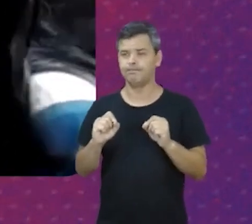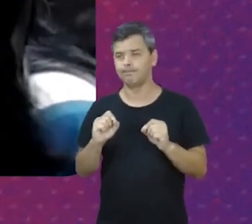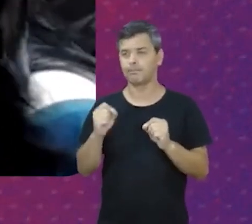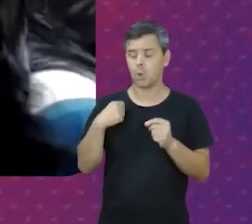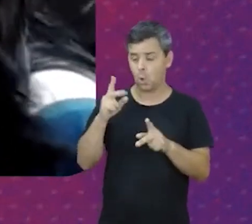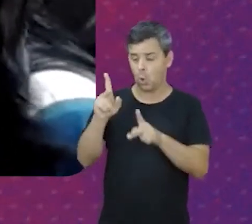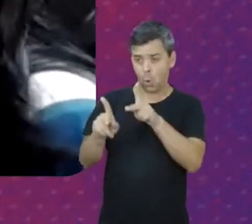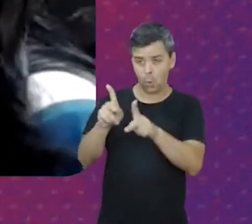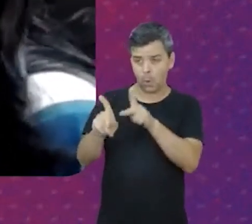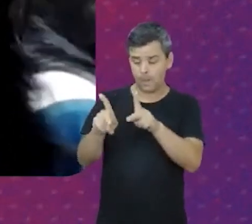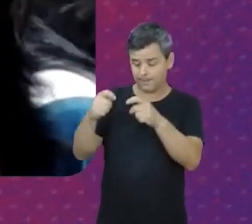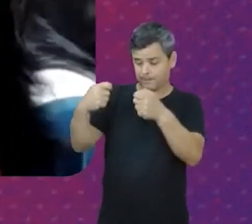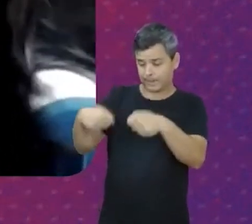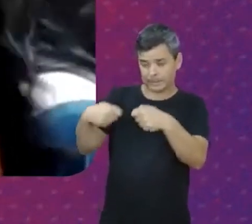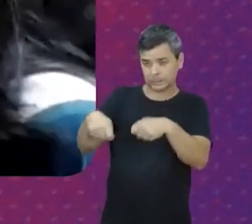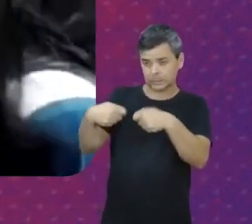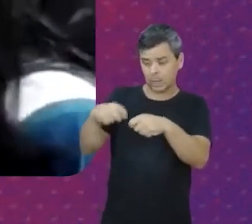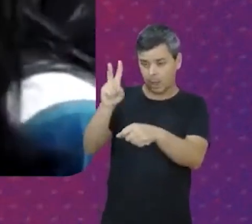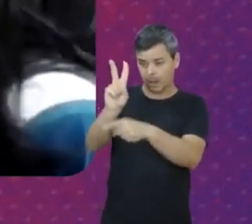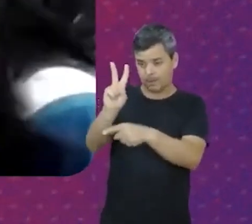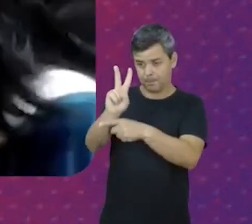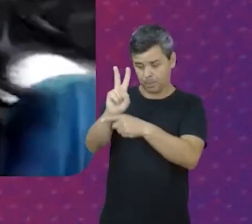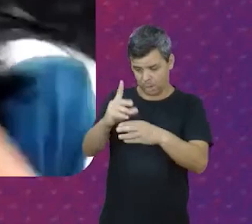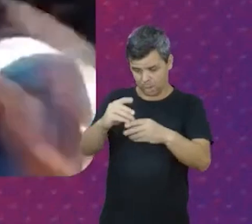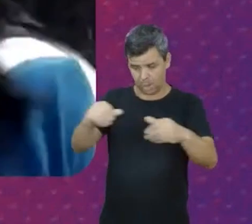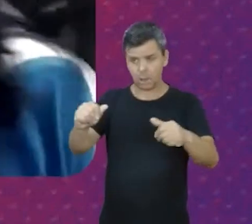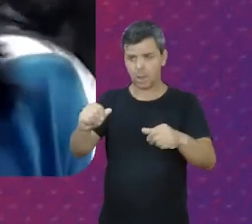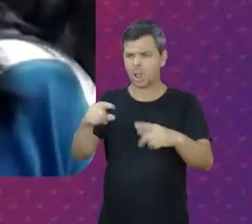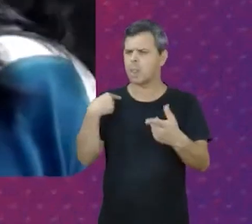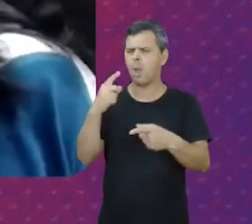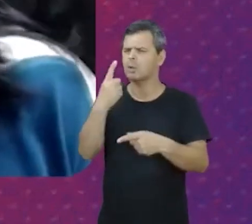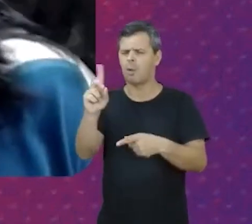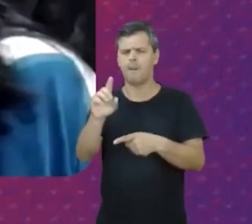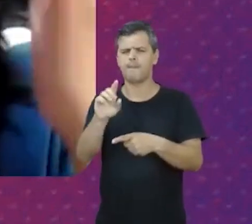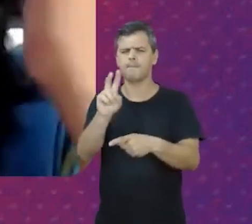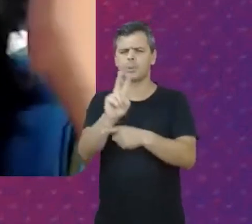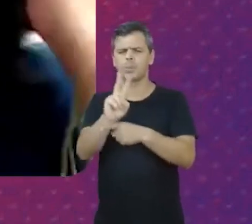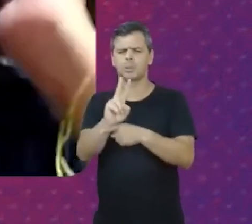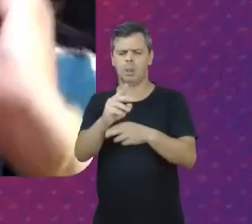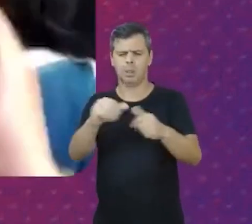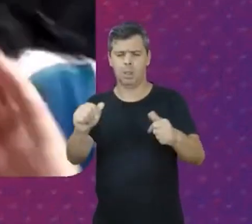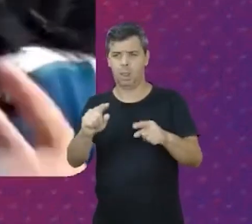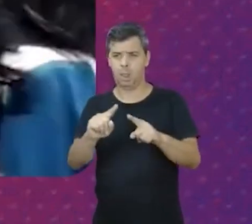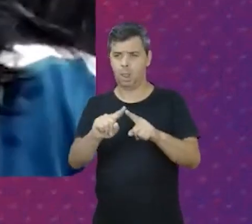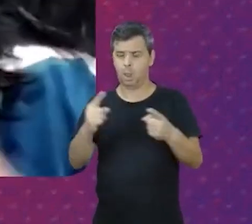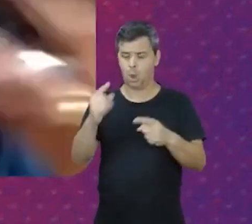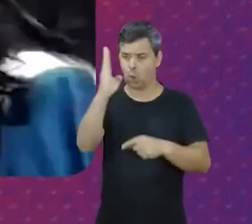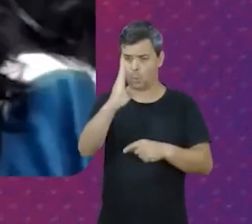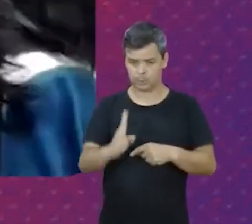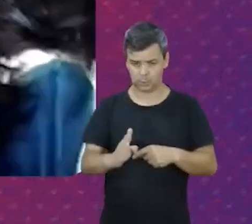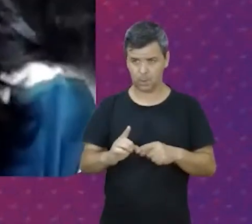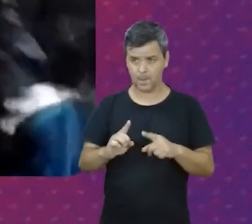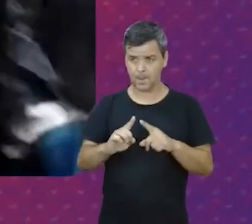um povo que precisa proteger a terra. E não é só proteger a terra necessariamente no Brasil,